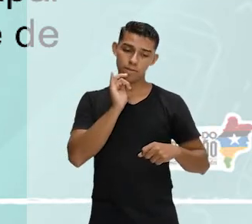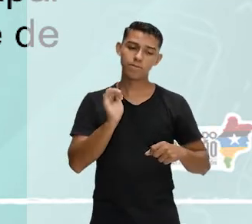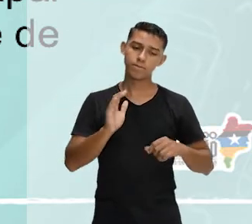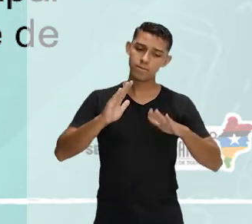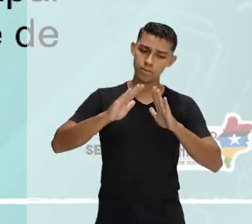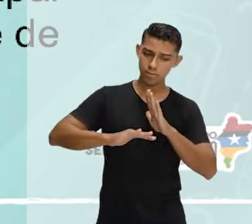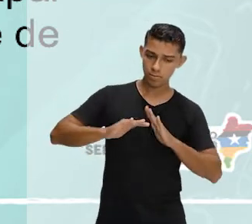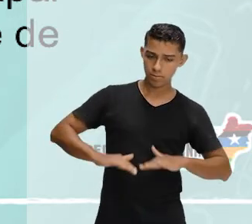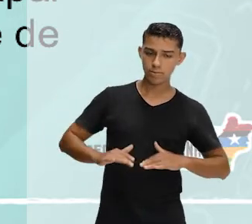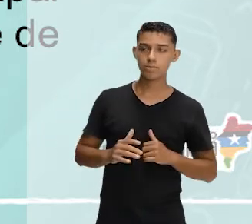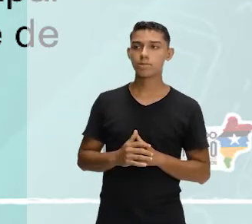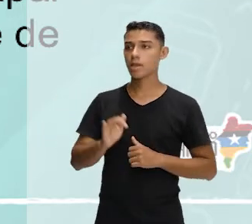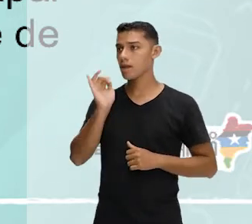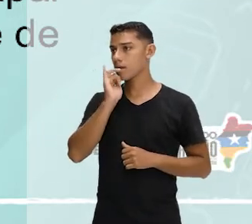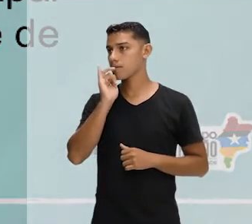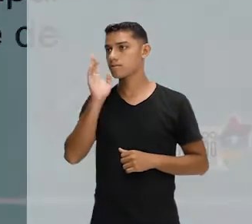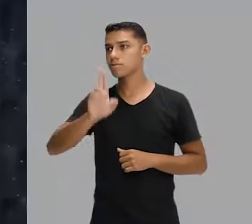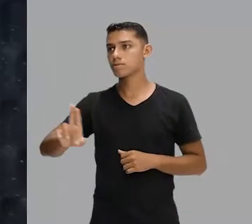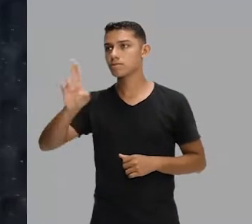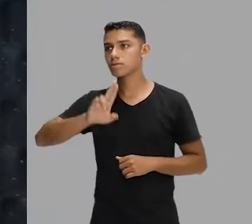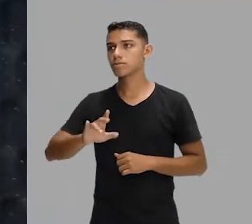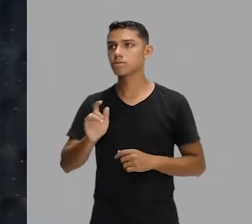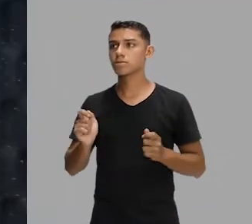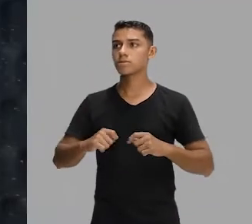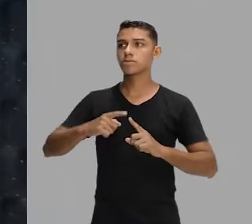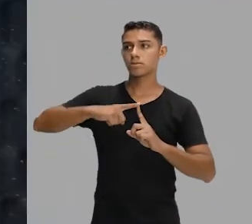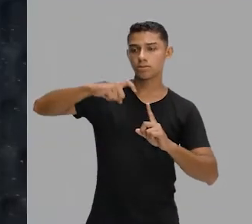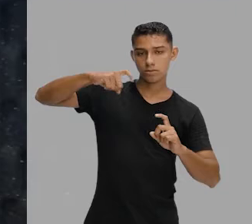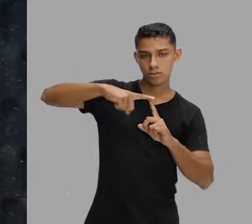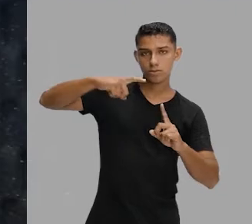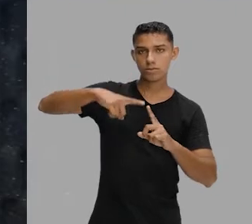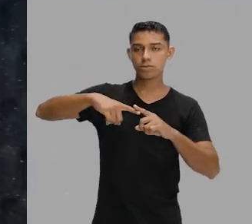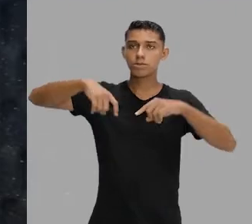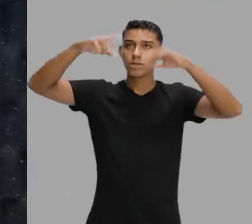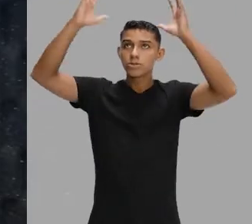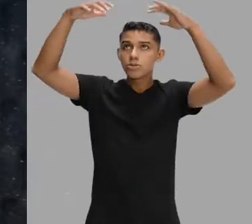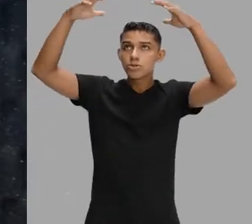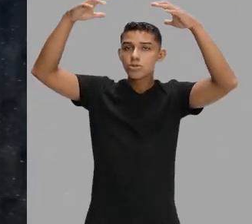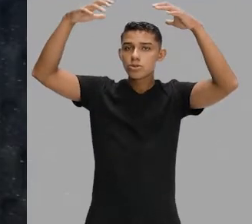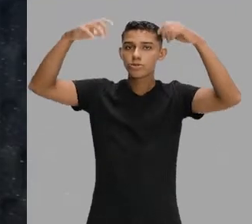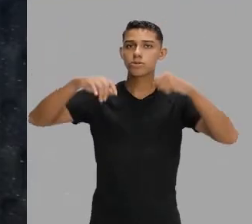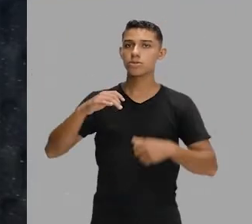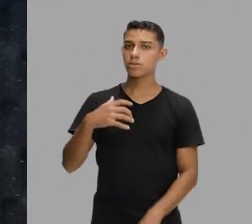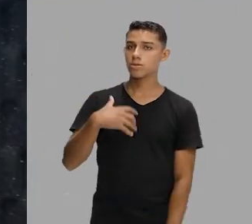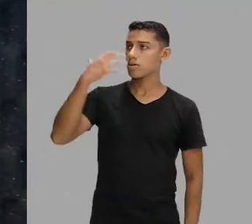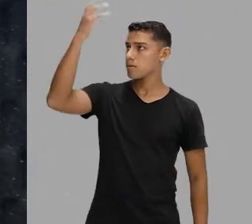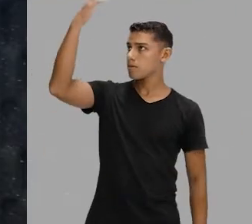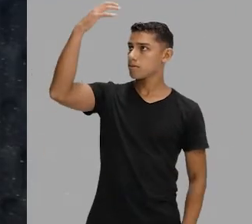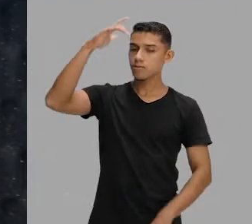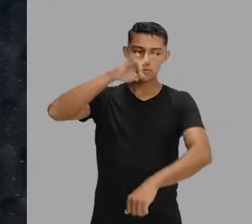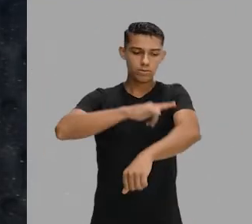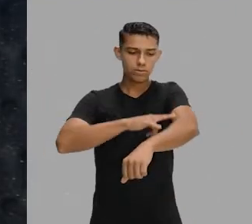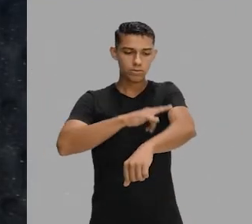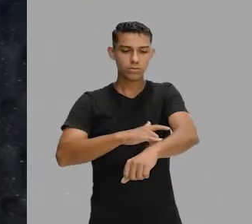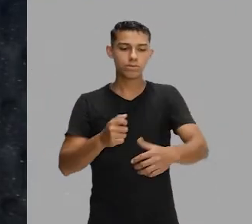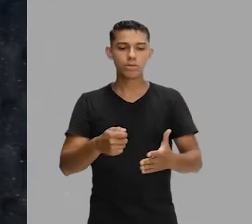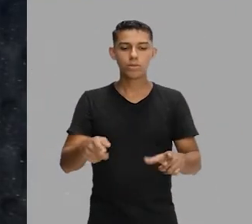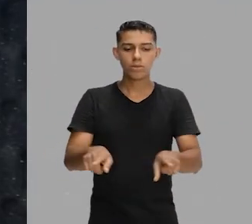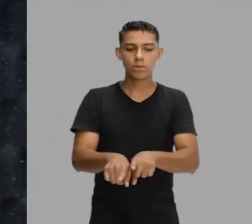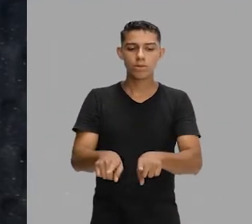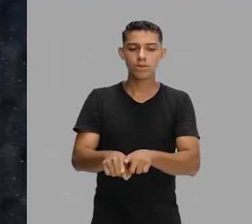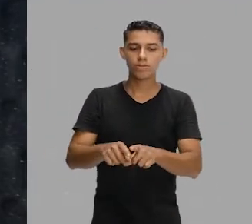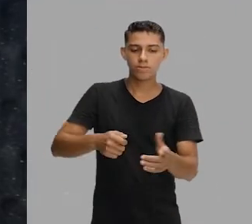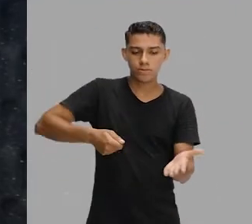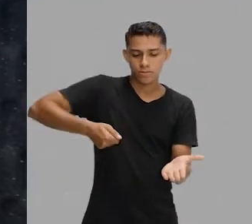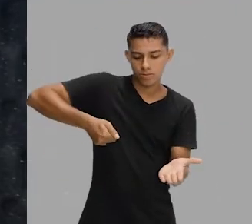mais baixa, sendo usado em fusíveis elétricos de chuveiros e ferros elétricos, certo? O fusível